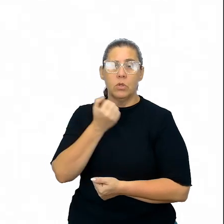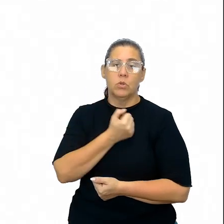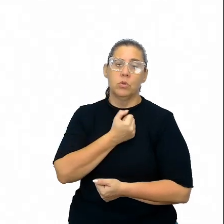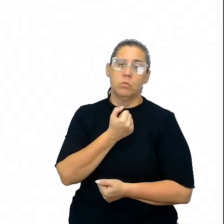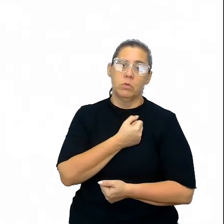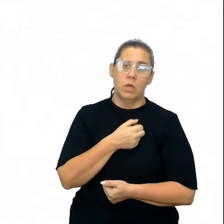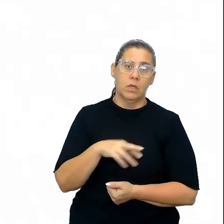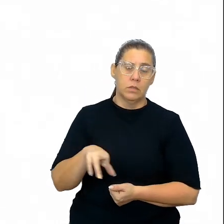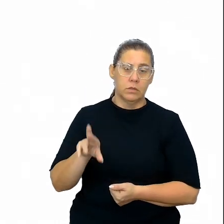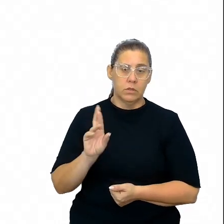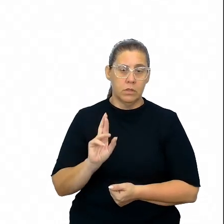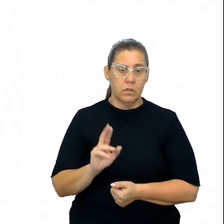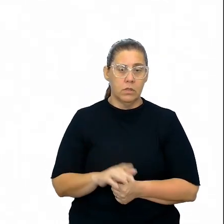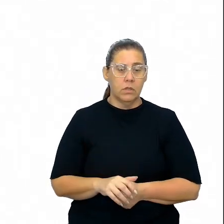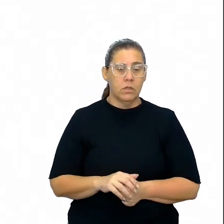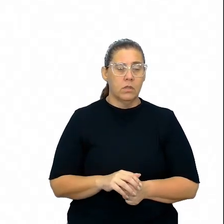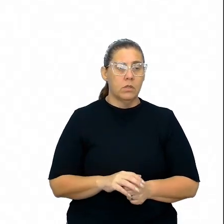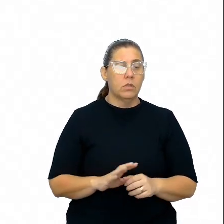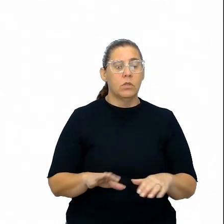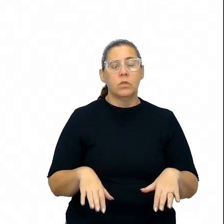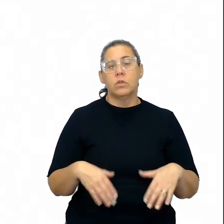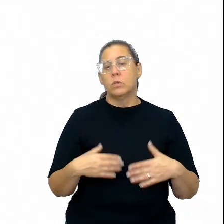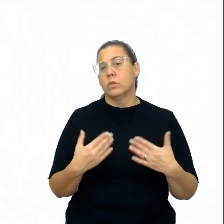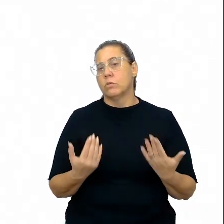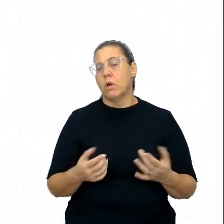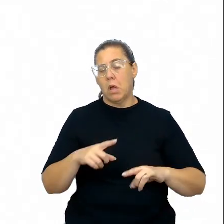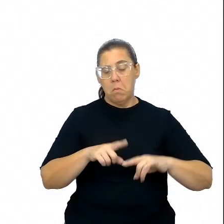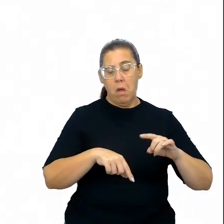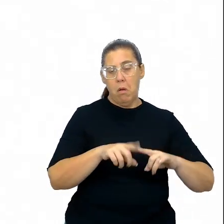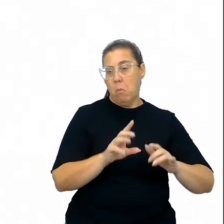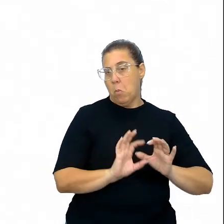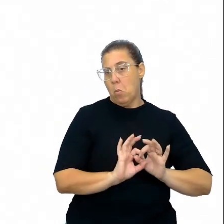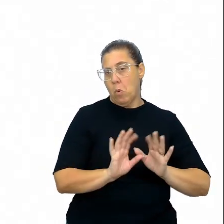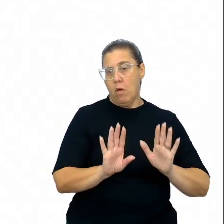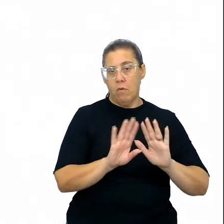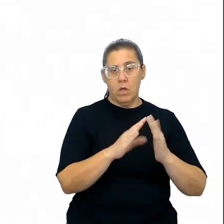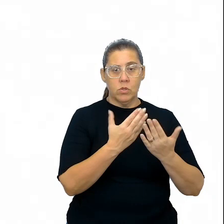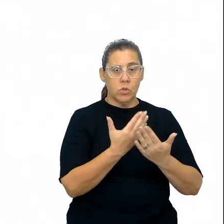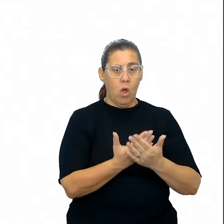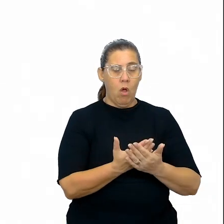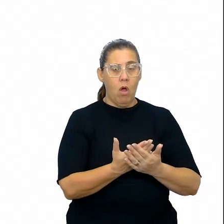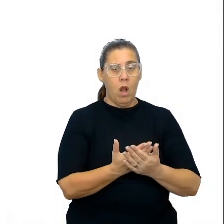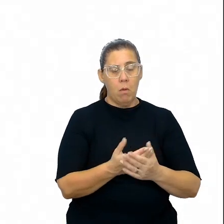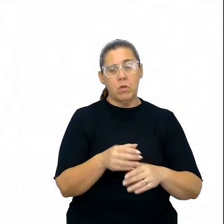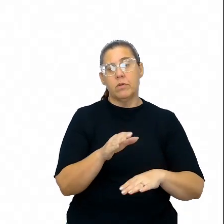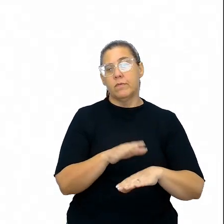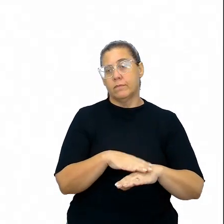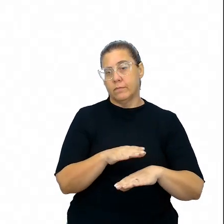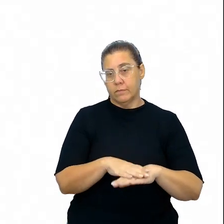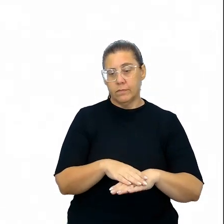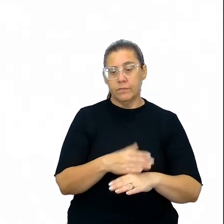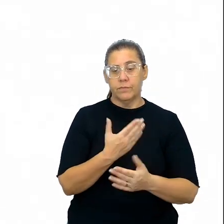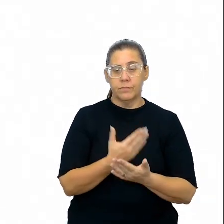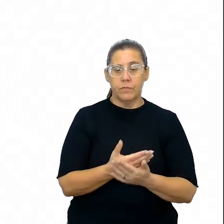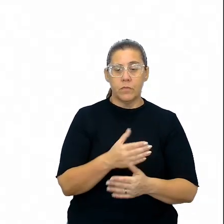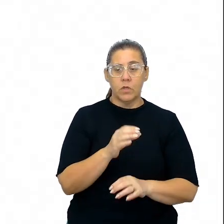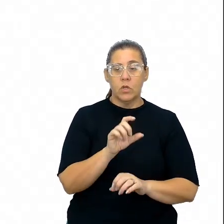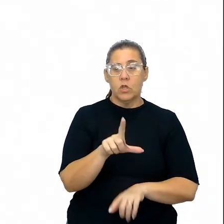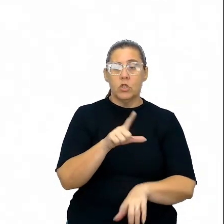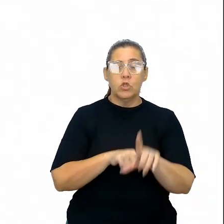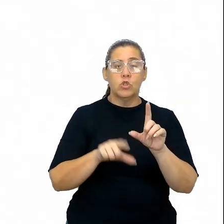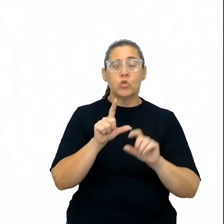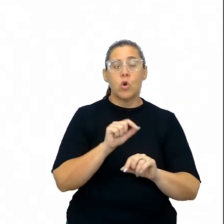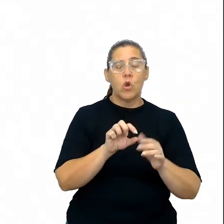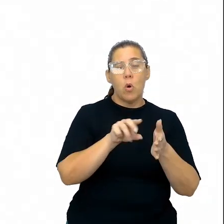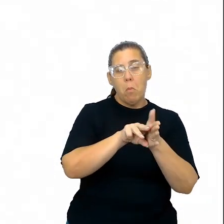racionais. Tracione quais recursos e materiais estão disponíveis na escola para essa realização. Escolha uma metodologia